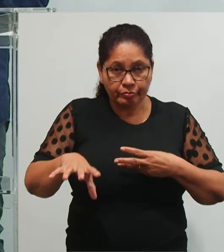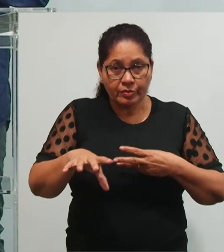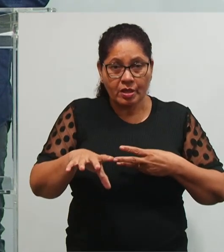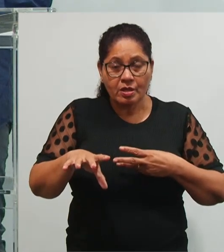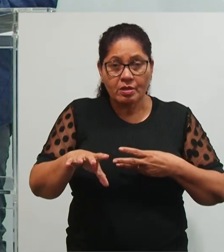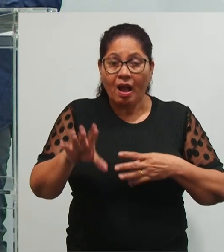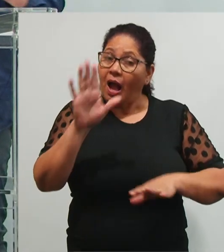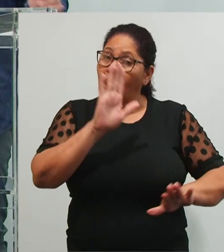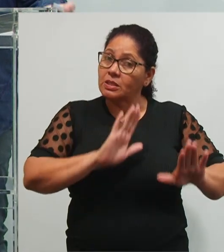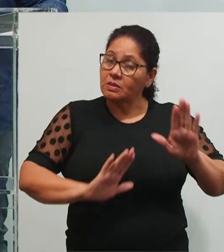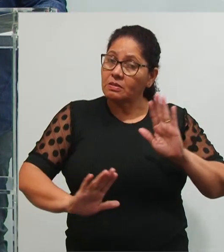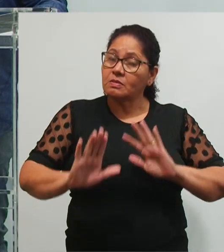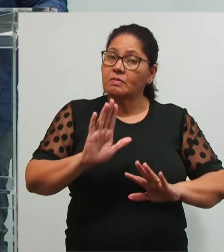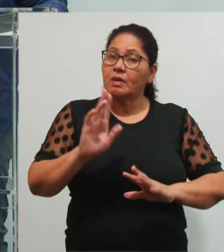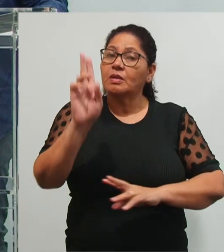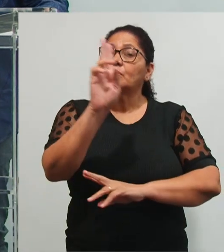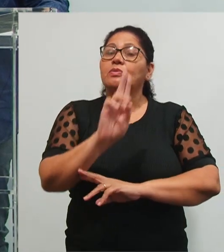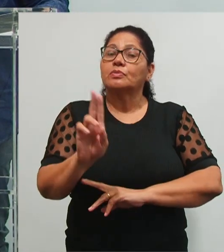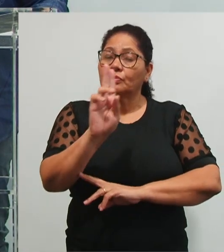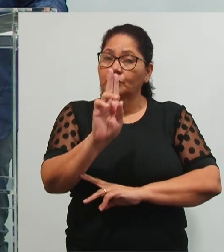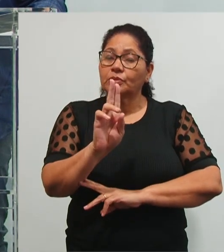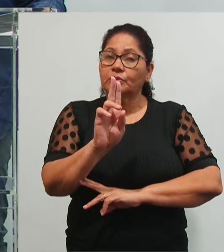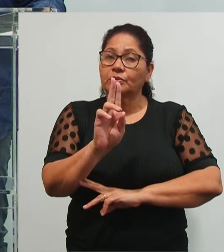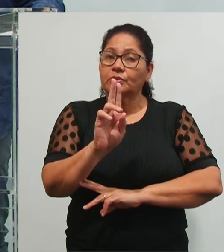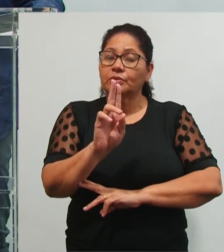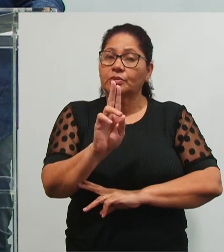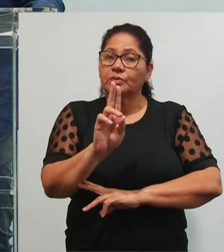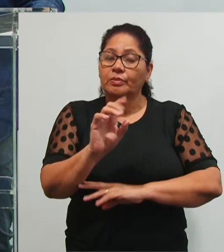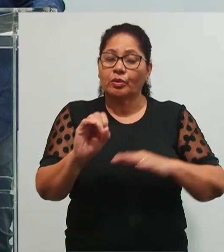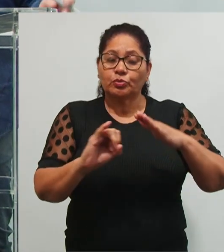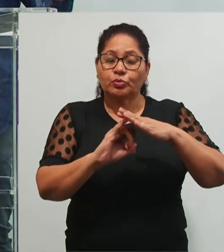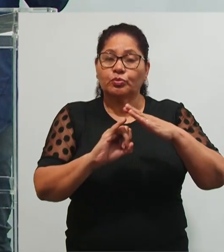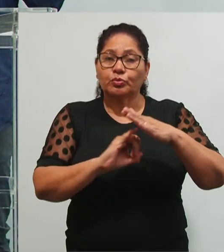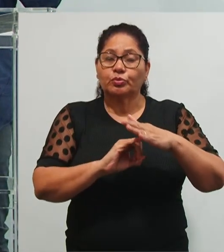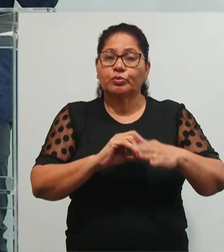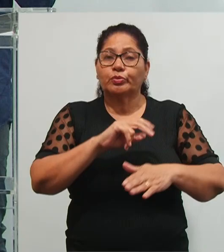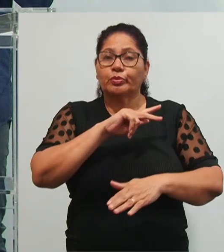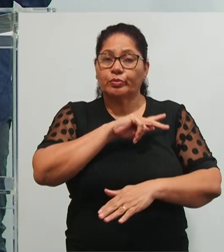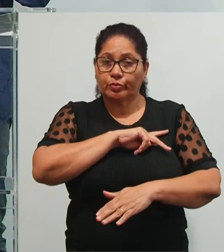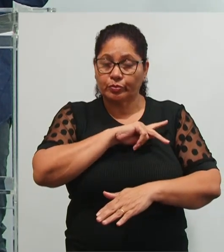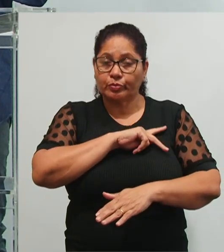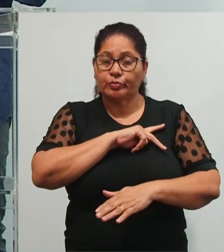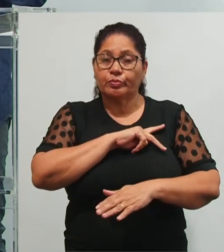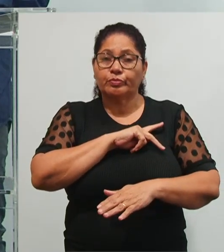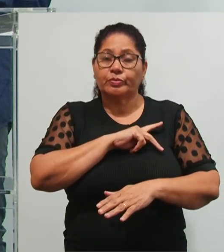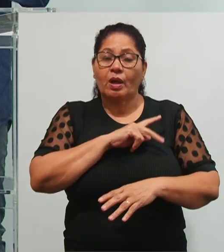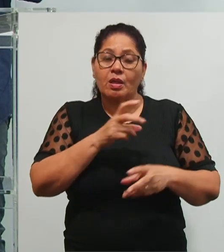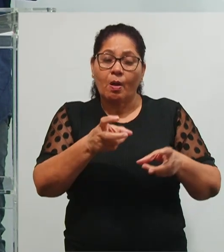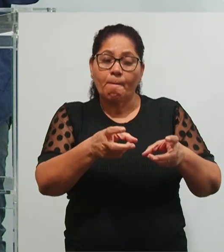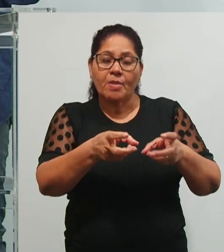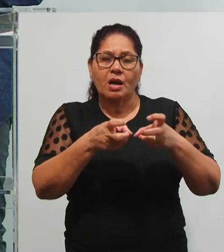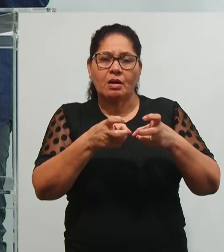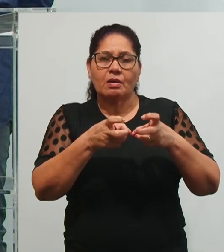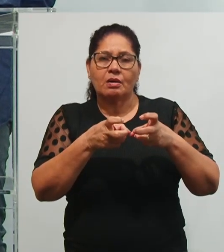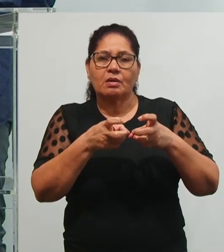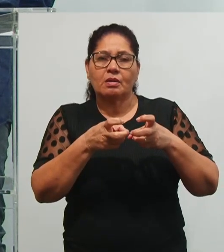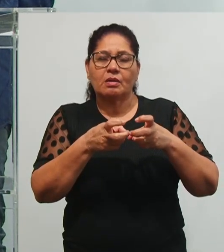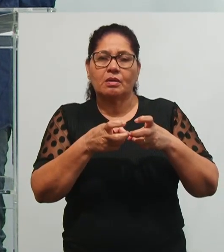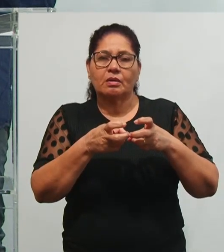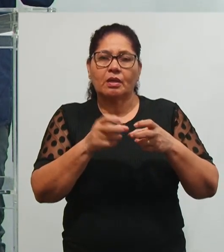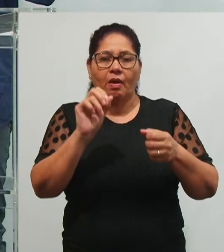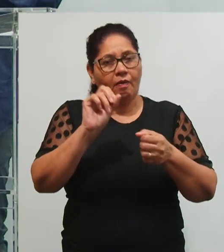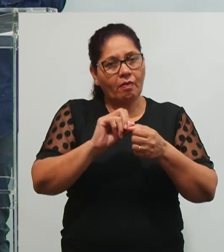muitas vezes utilizamos as ferramentas lá das instituições privadas que são concebidas